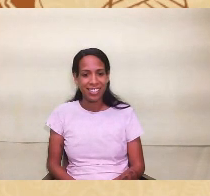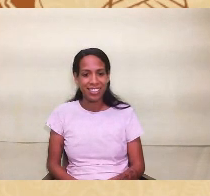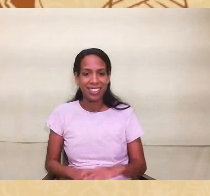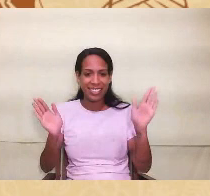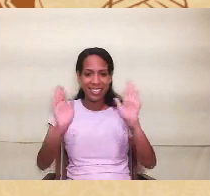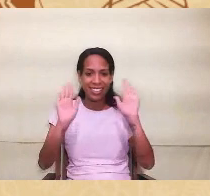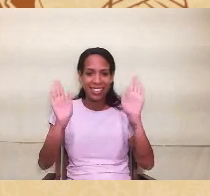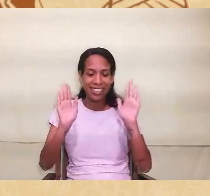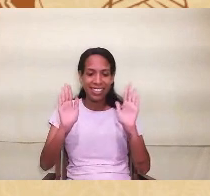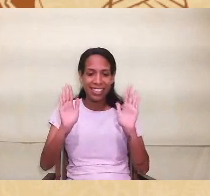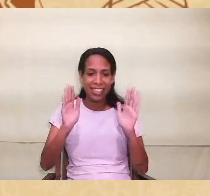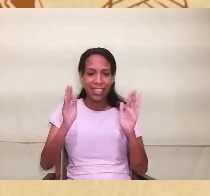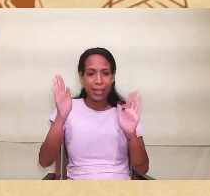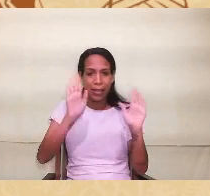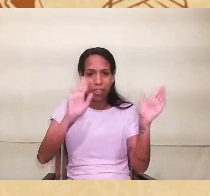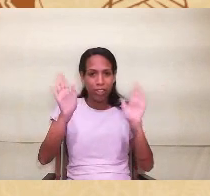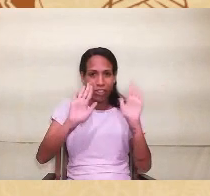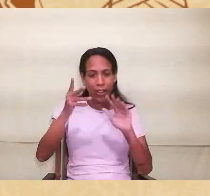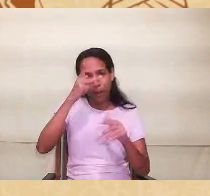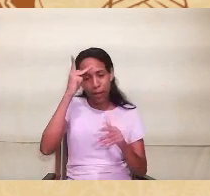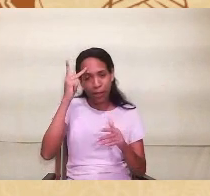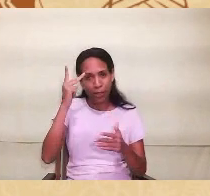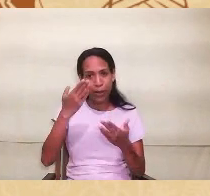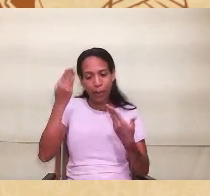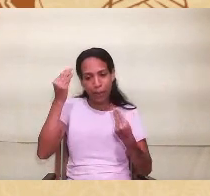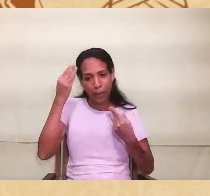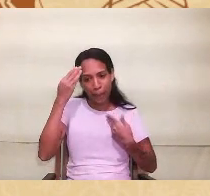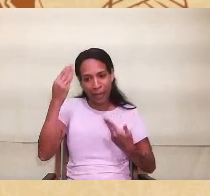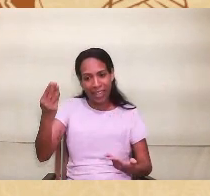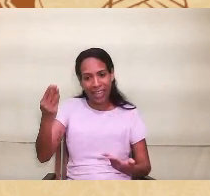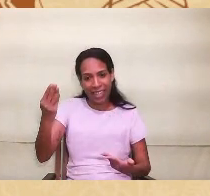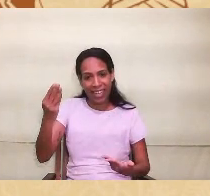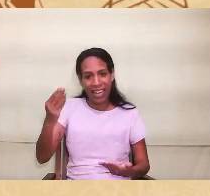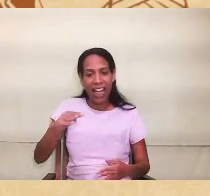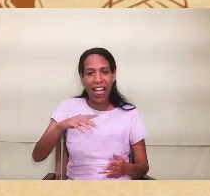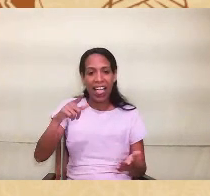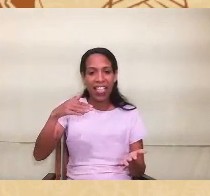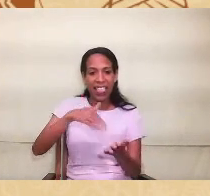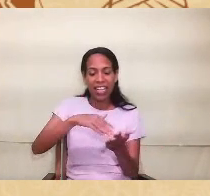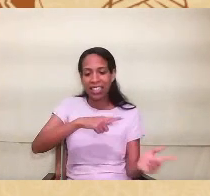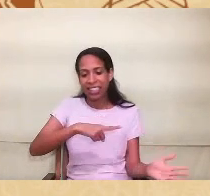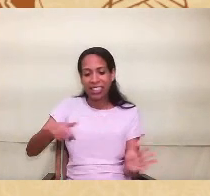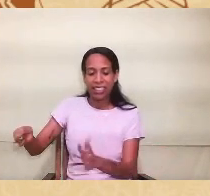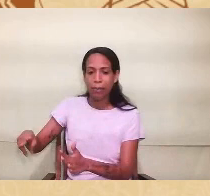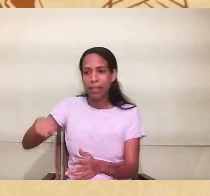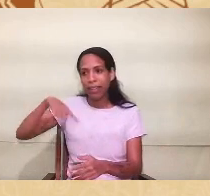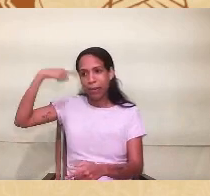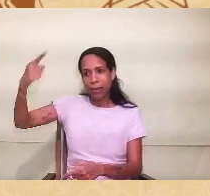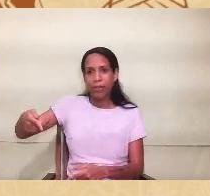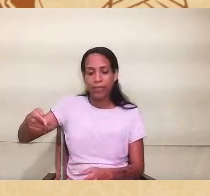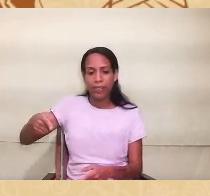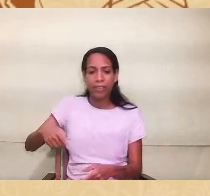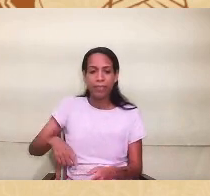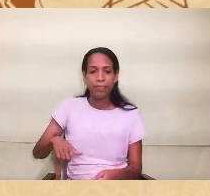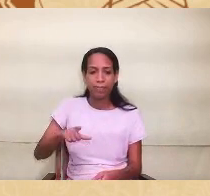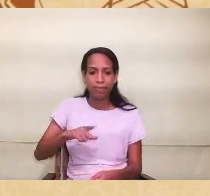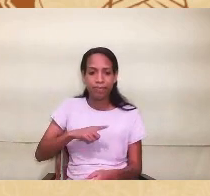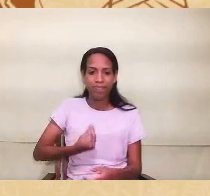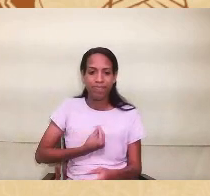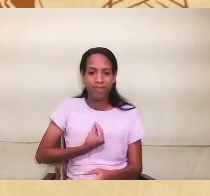Tchau, gente. Muito obrigada. Até semana que vem. Prazer em revê-las,